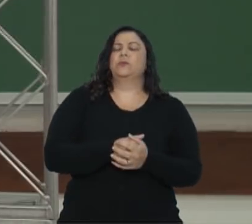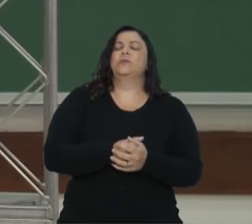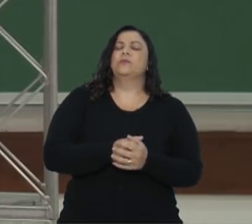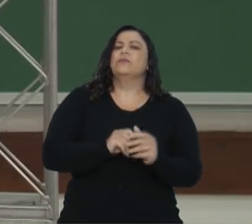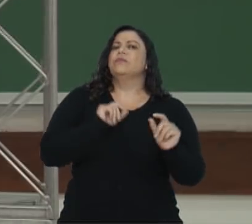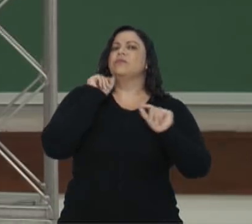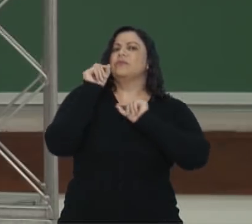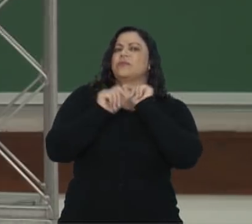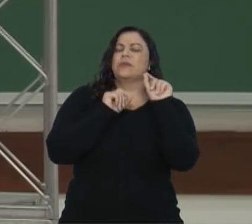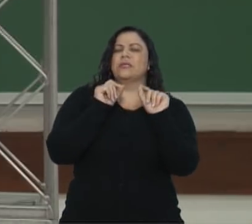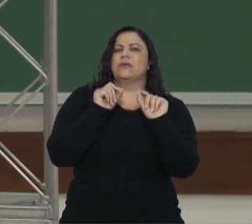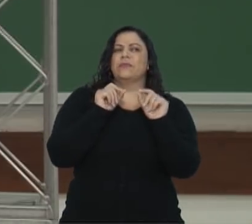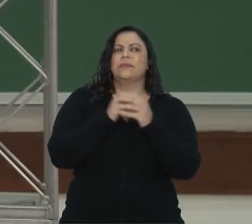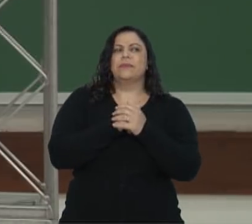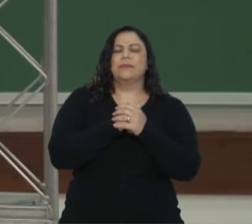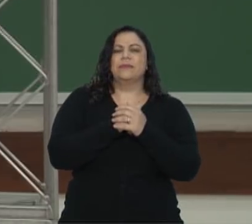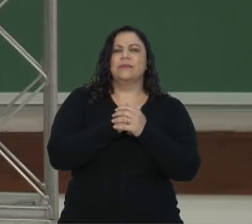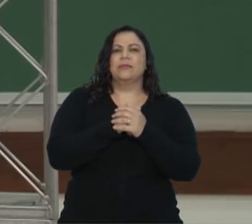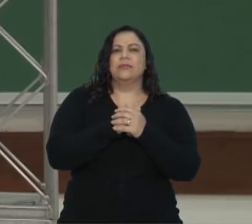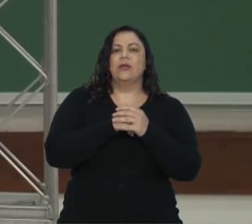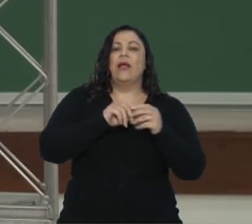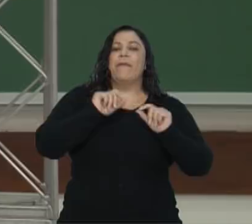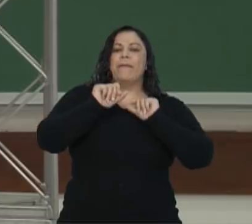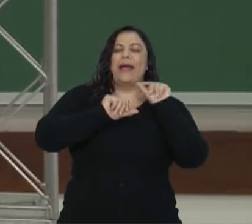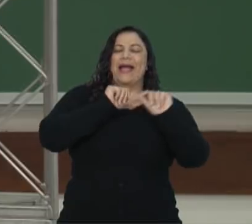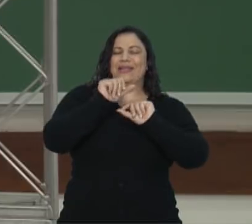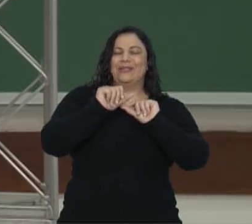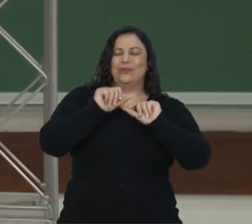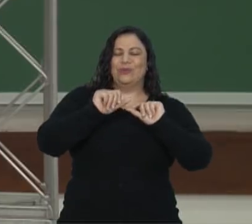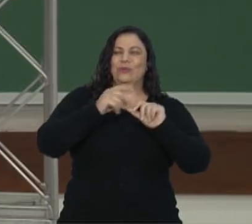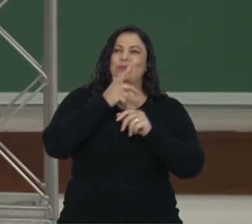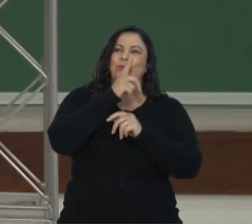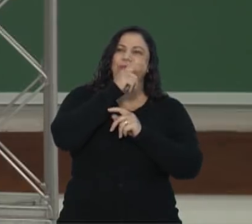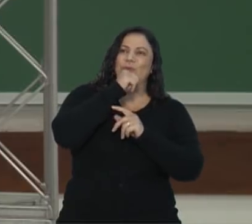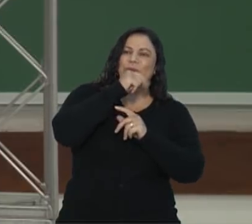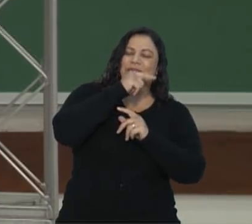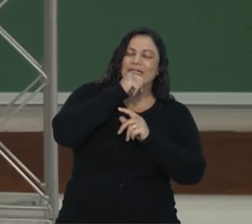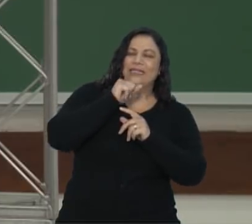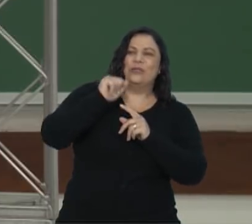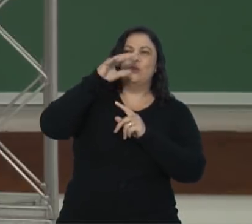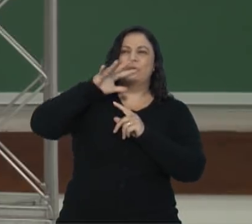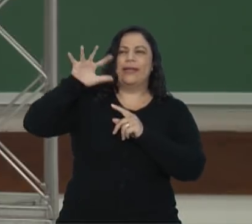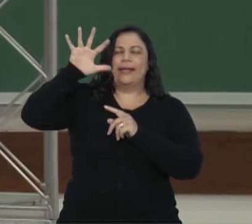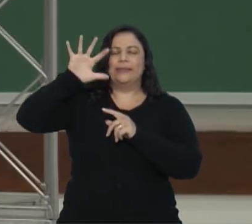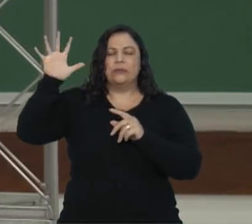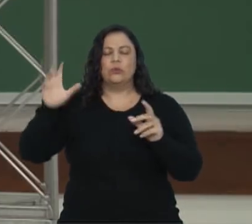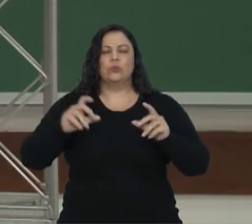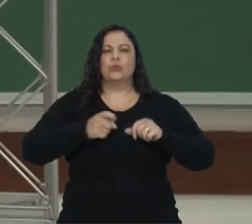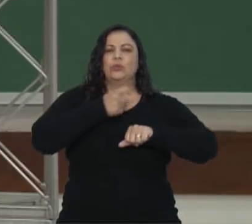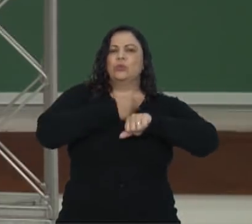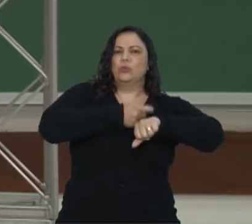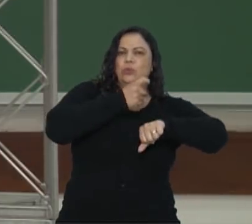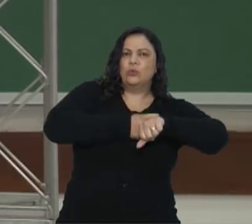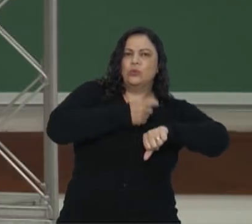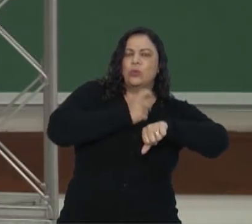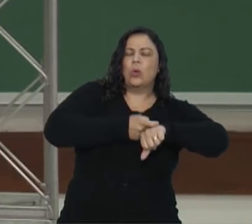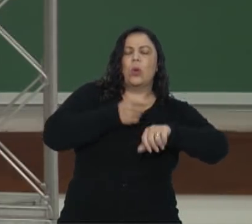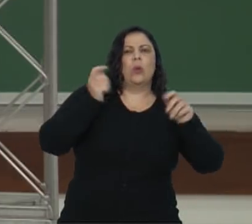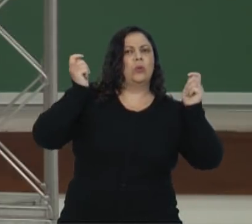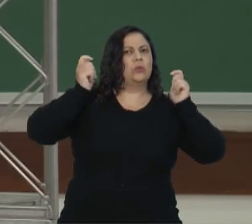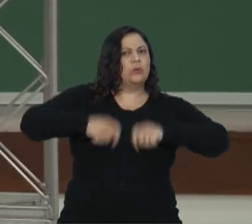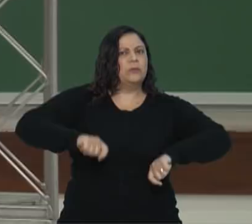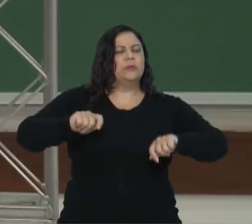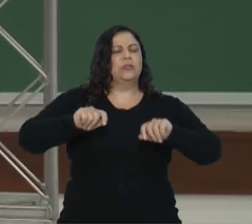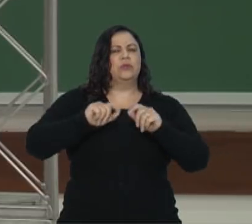físico, passo do líquido para o gasoso, do sólido para o líquido ou vice-versa, eu também estou me referindo a